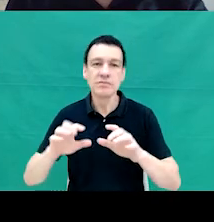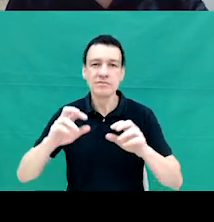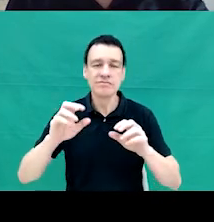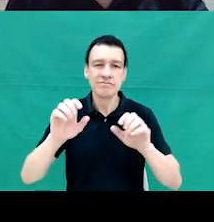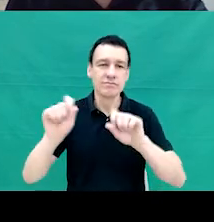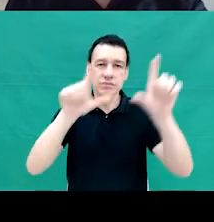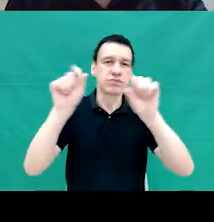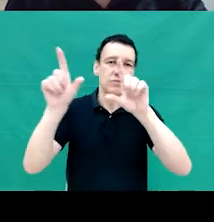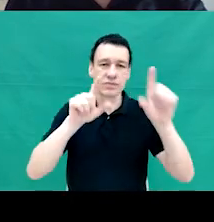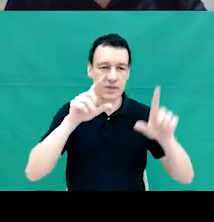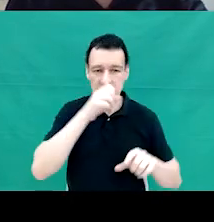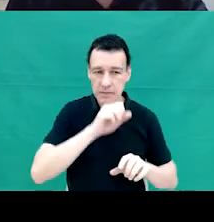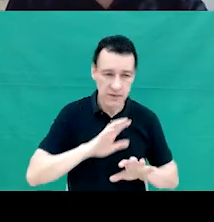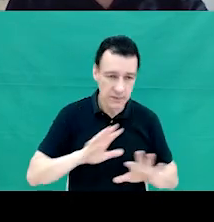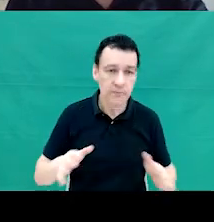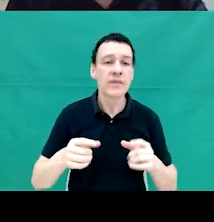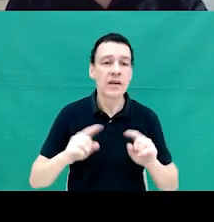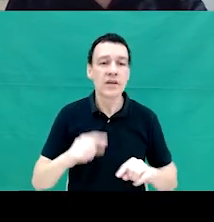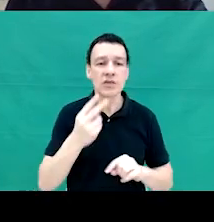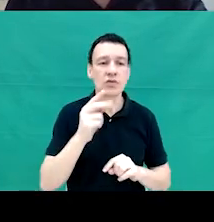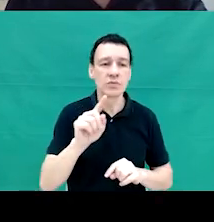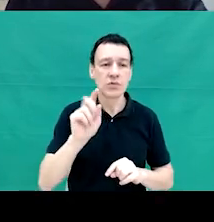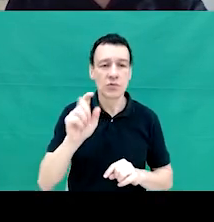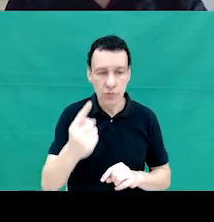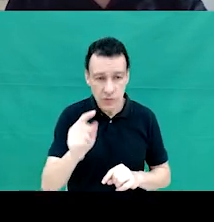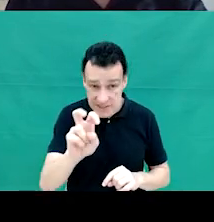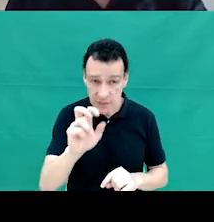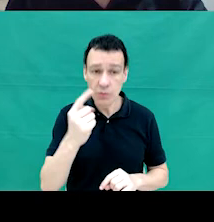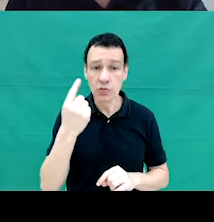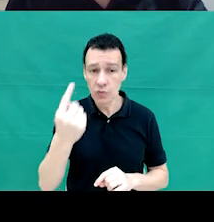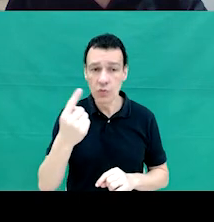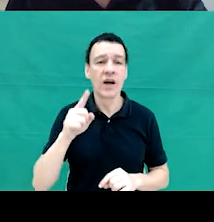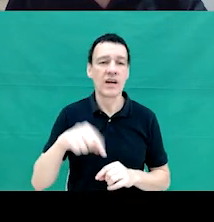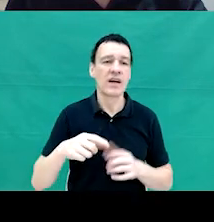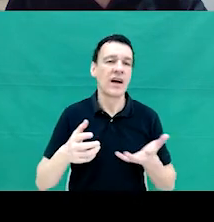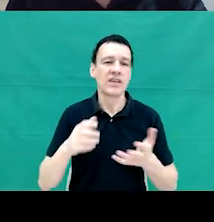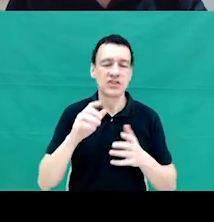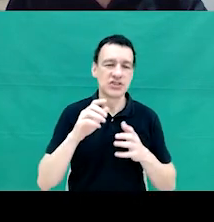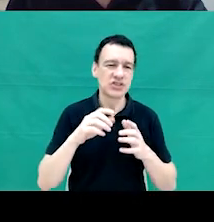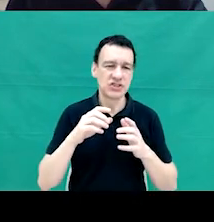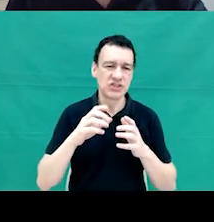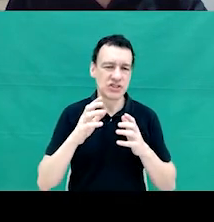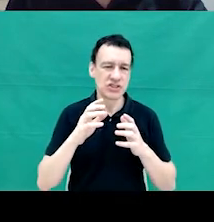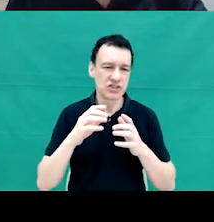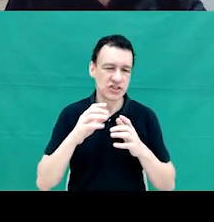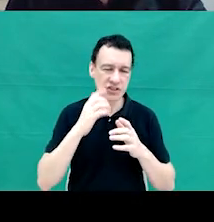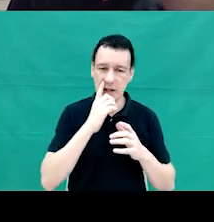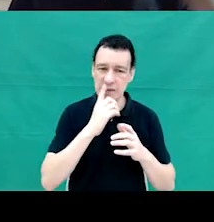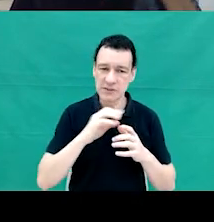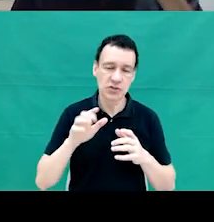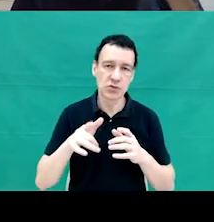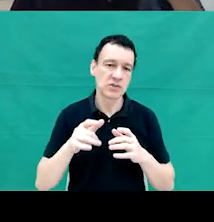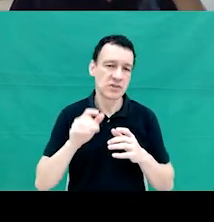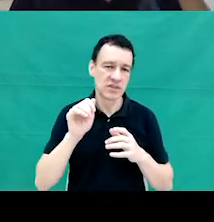E 2.5.4, atuação em movimento. Como que a gente vem falando desde o começo, a ideia não